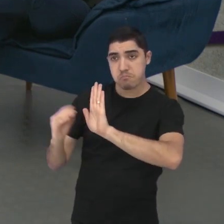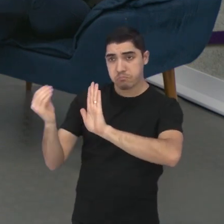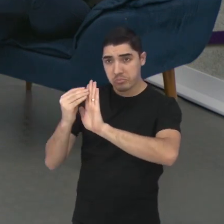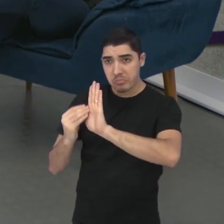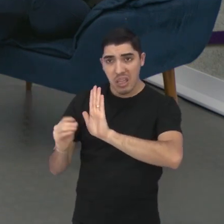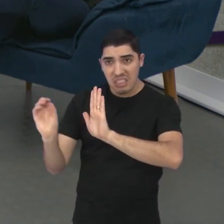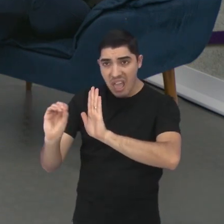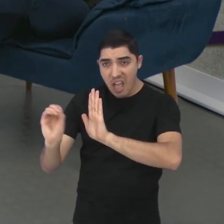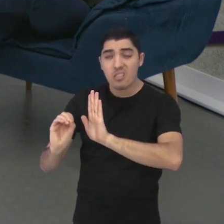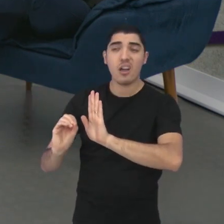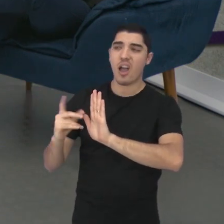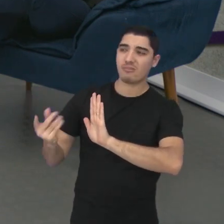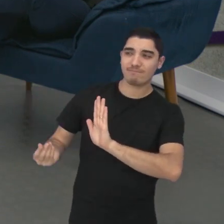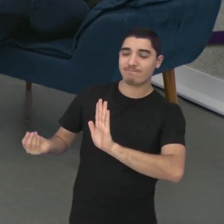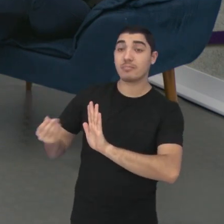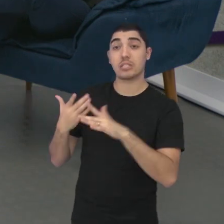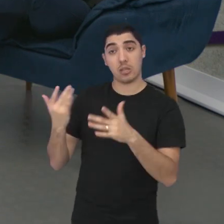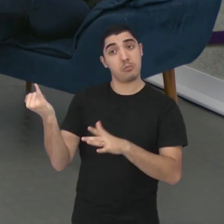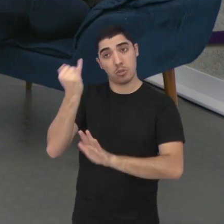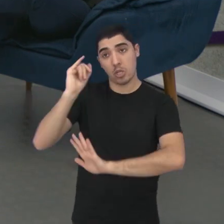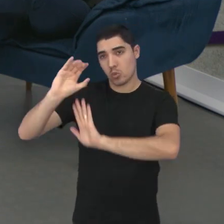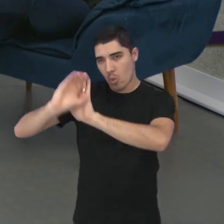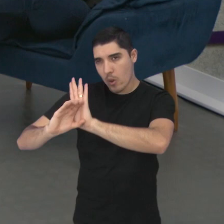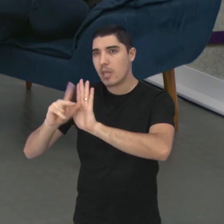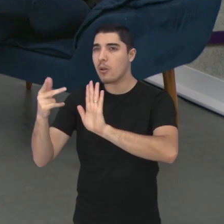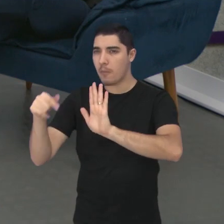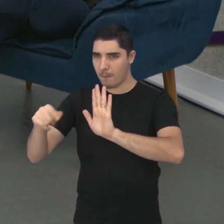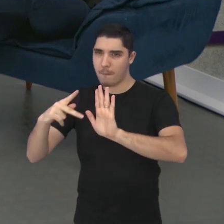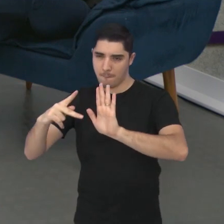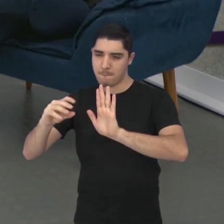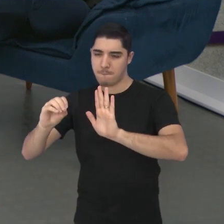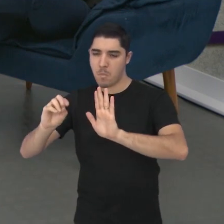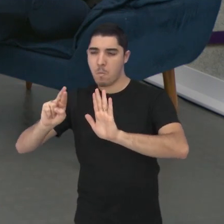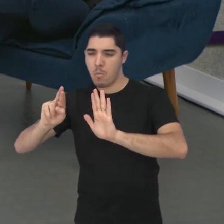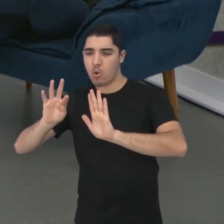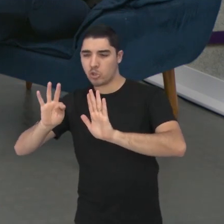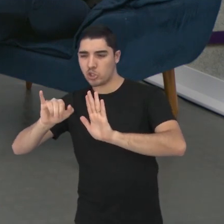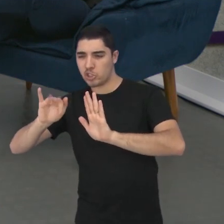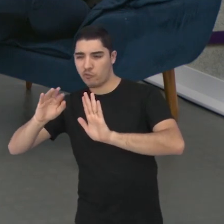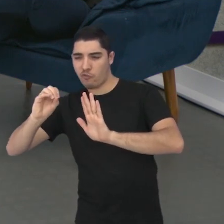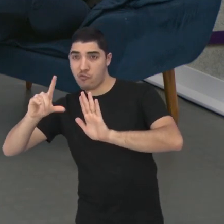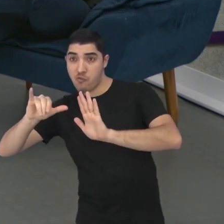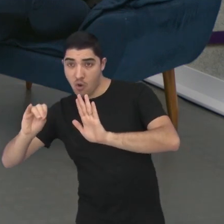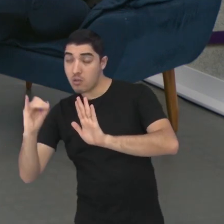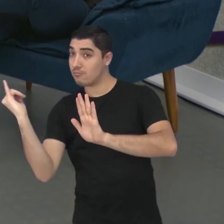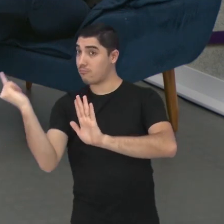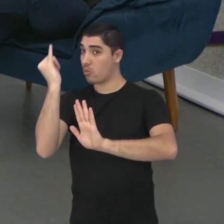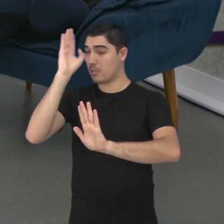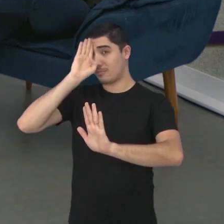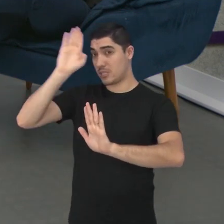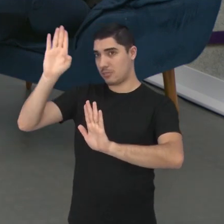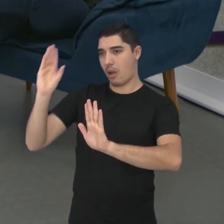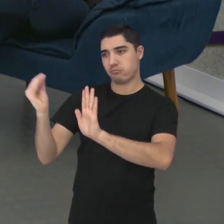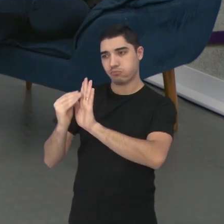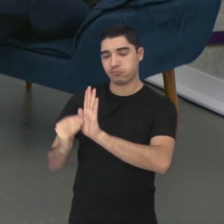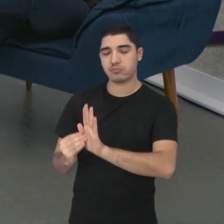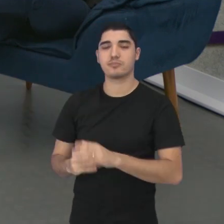o portfólio seria a base de entrada no mercado hoje para qualquer profissional na parte de games.